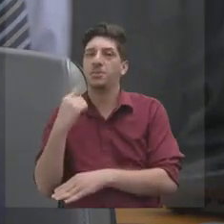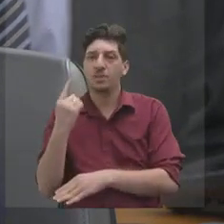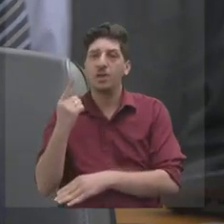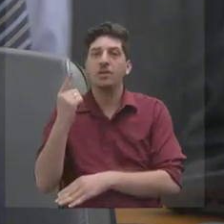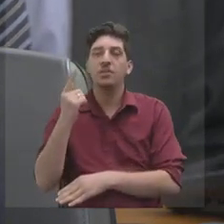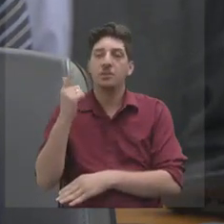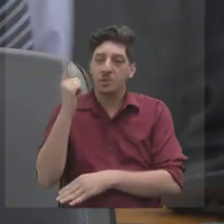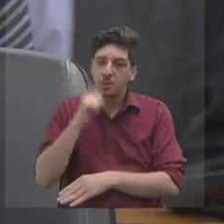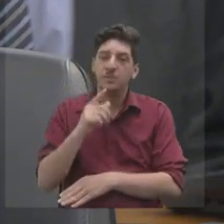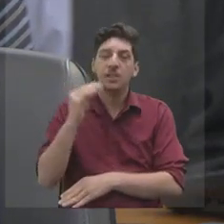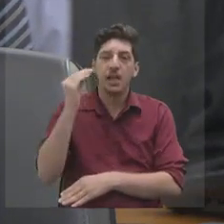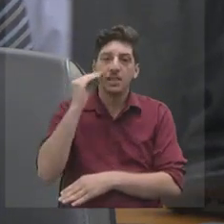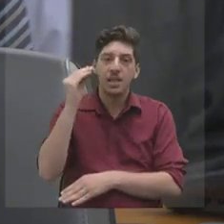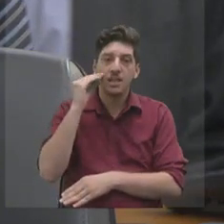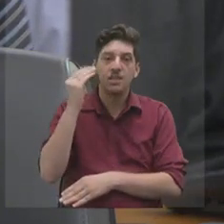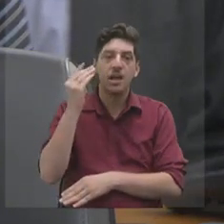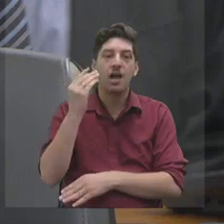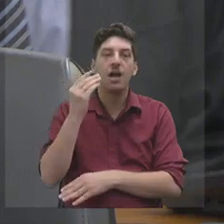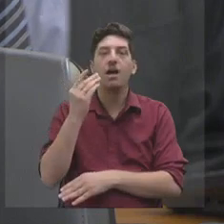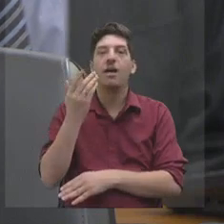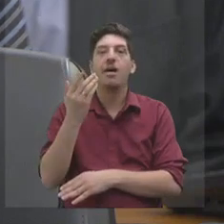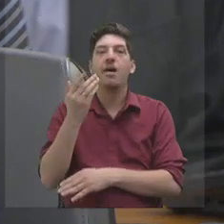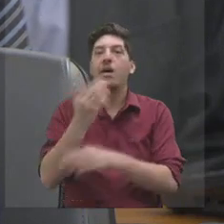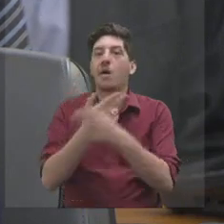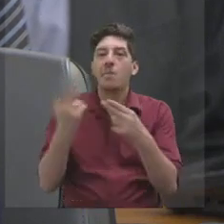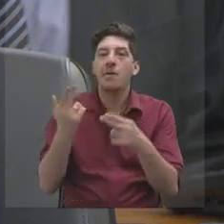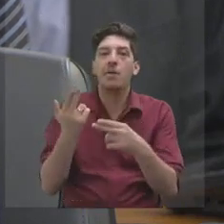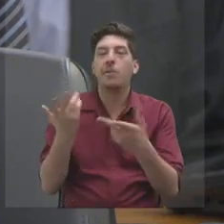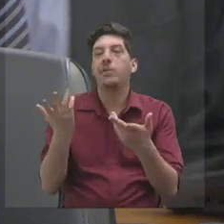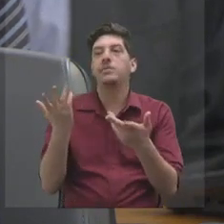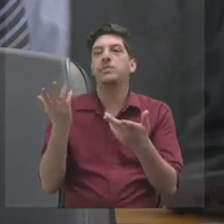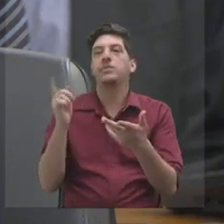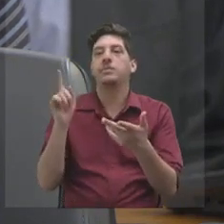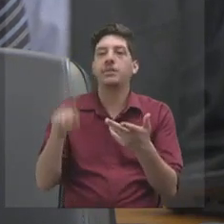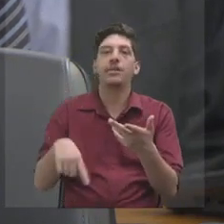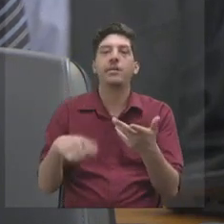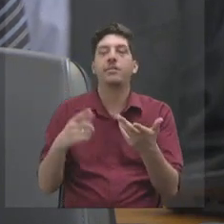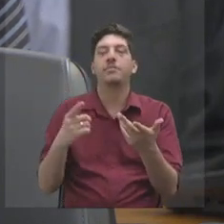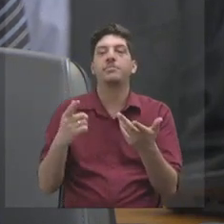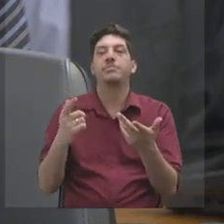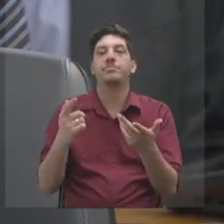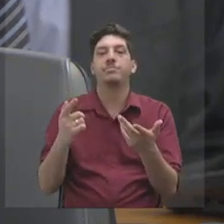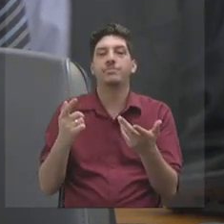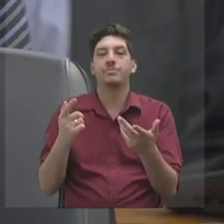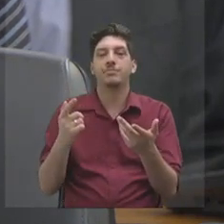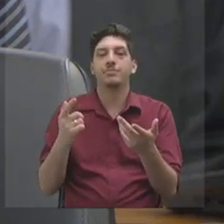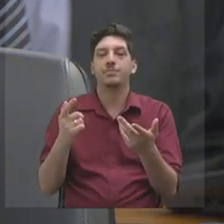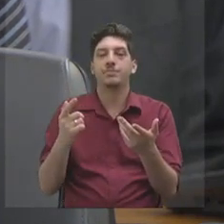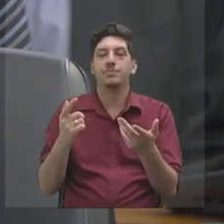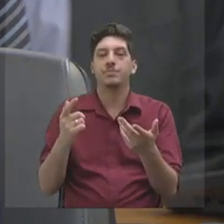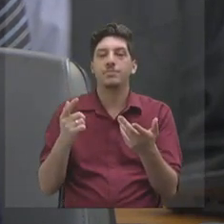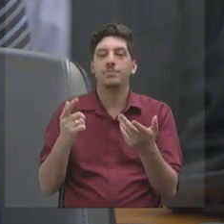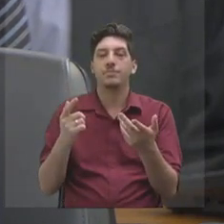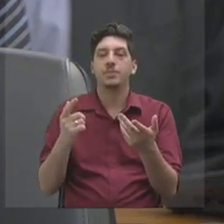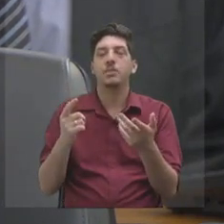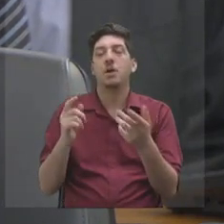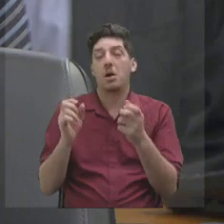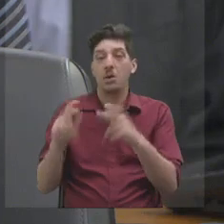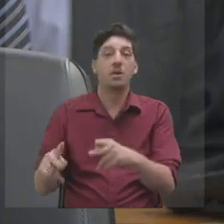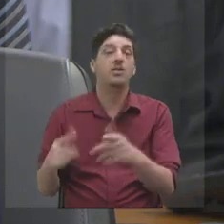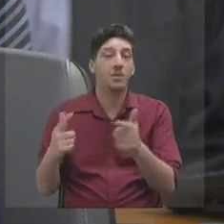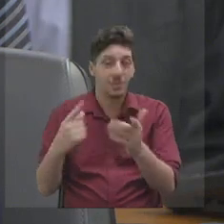viabilizar uma forma de viabilizarmos mesmo que não haja esse acordo que nós